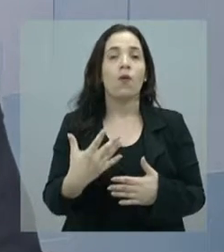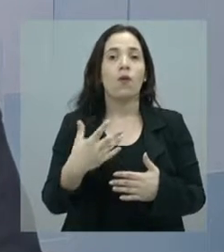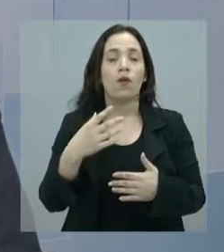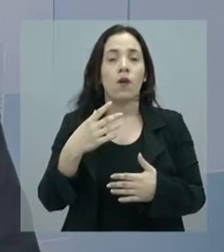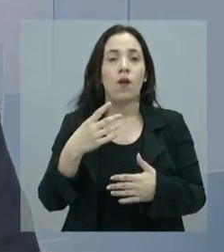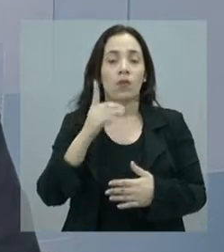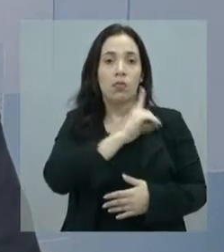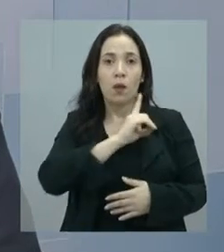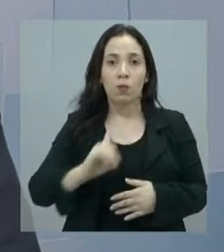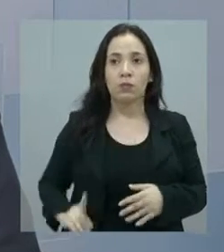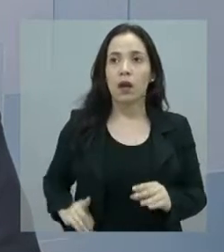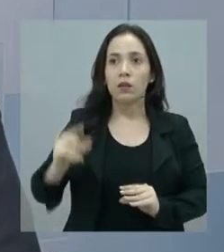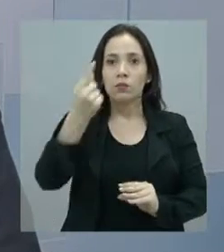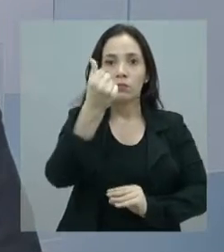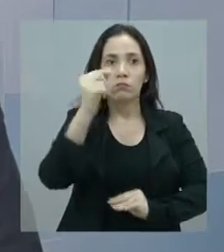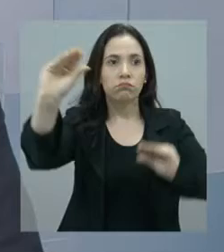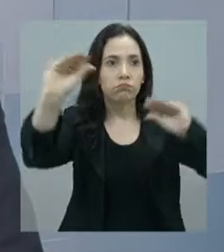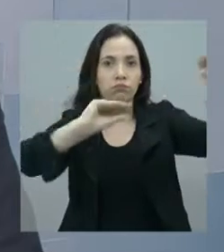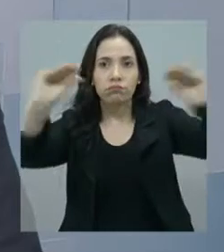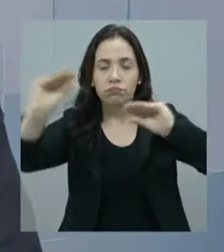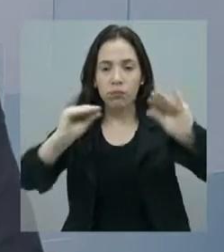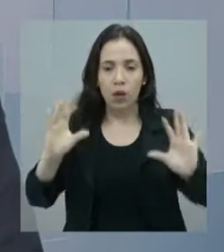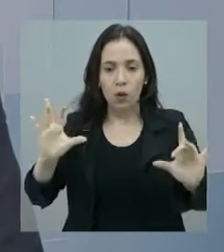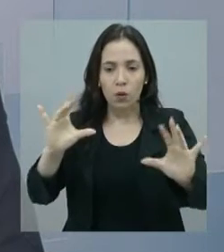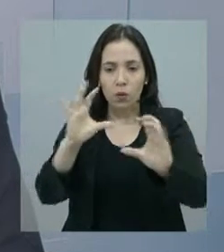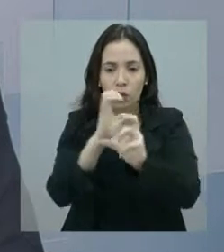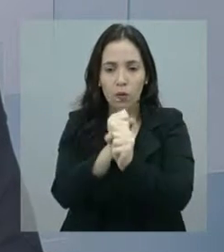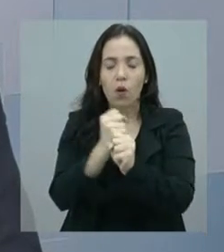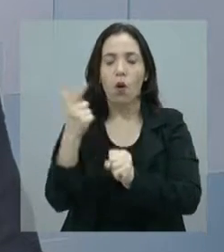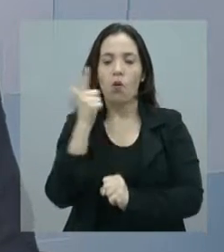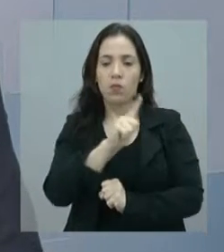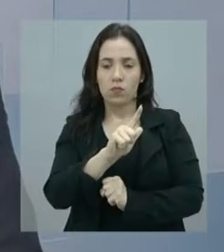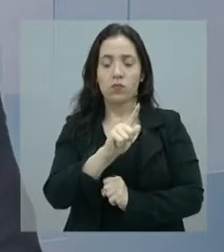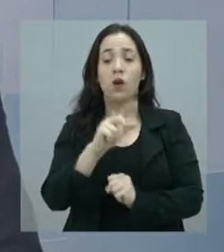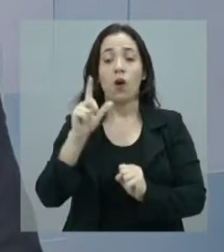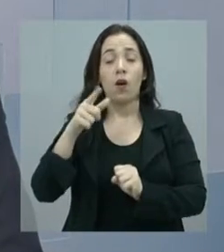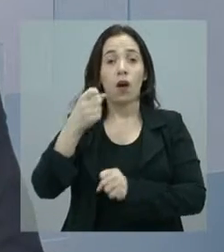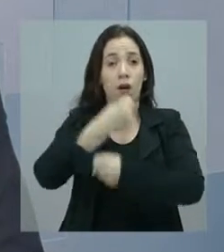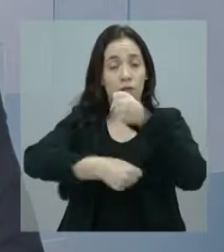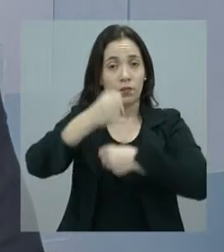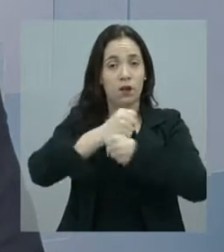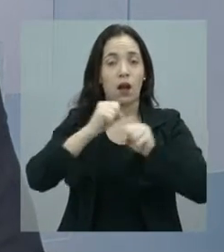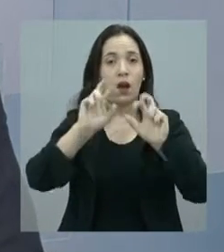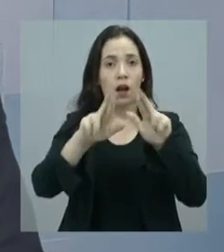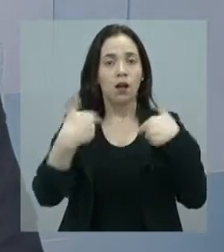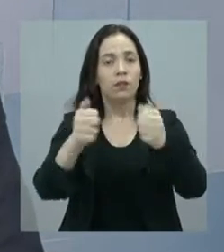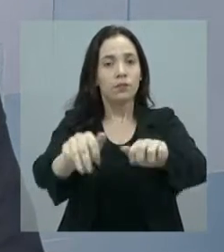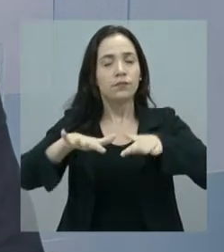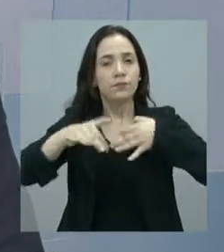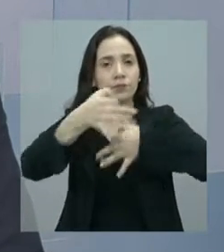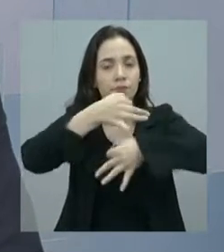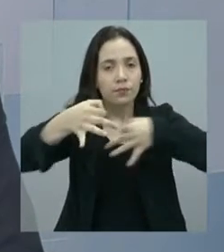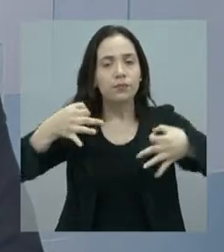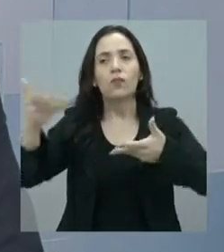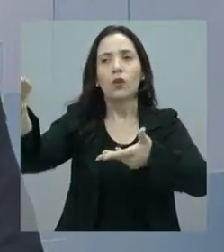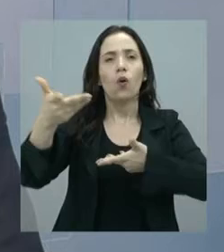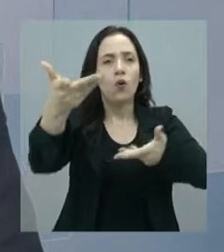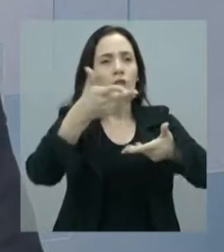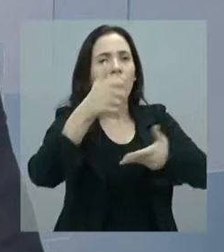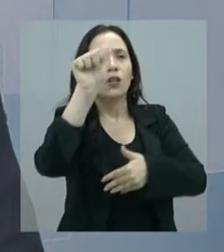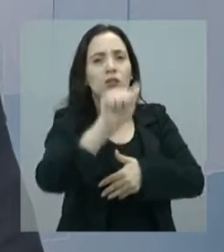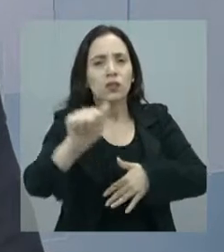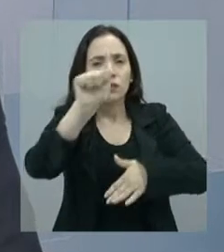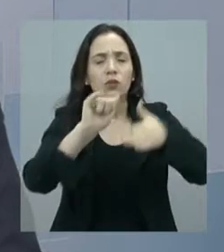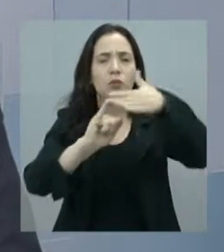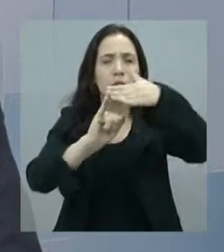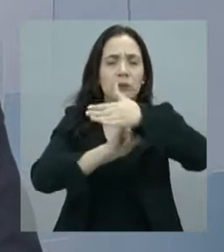ano, foi o resultado de uma audiência pública que nós fizemos no Outubro Rosa, juntamente com a Rede Feminina de Mama, entidades que